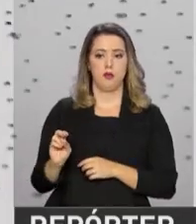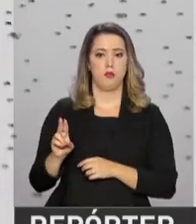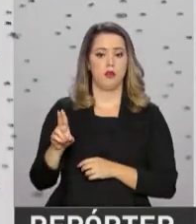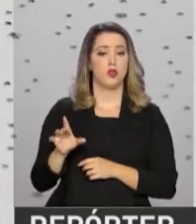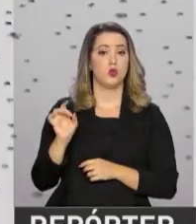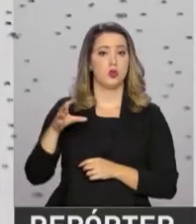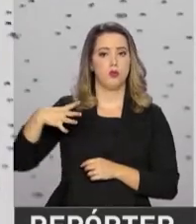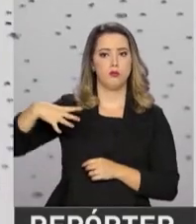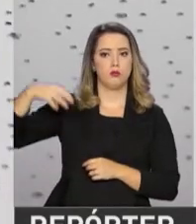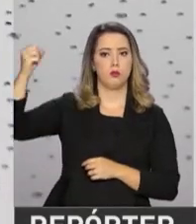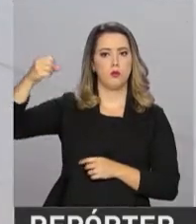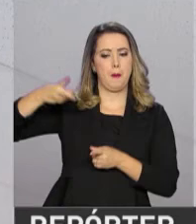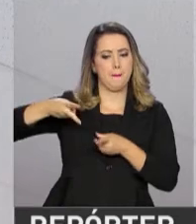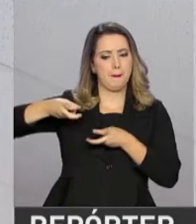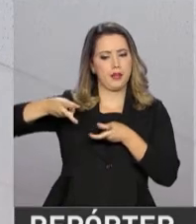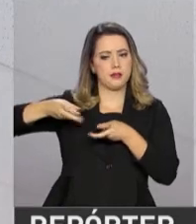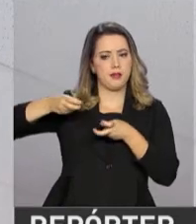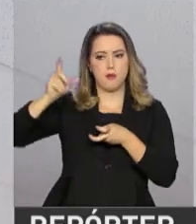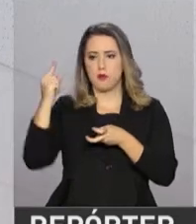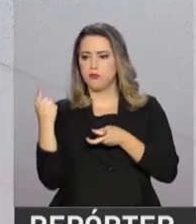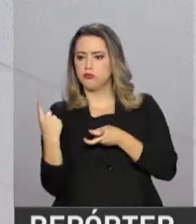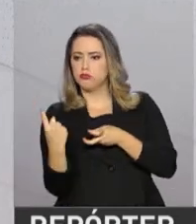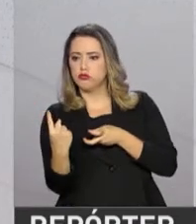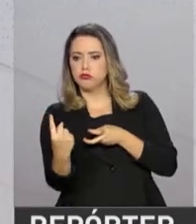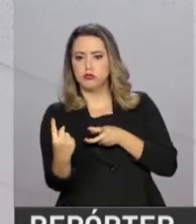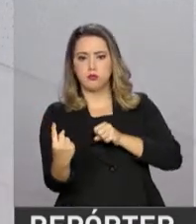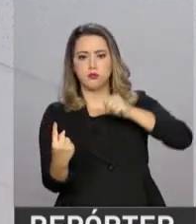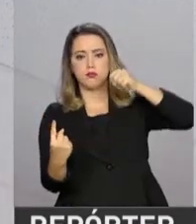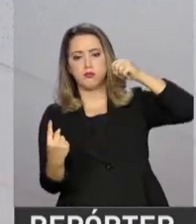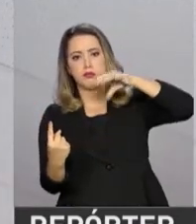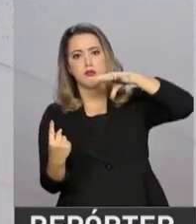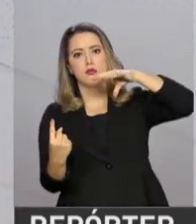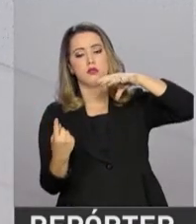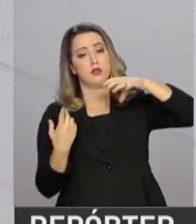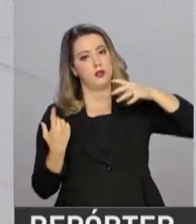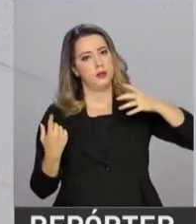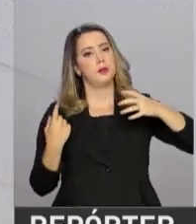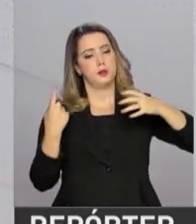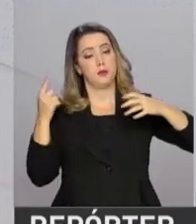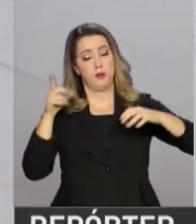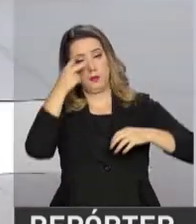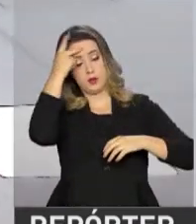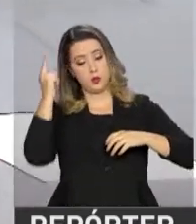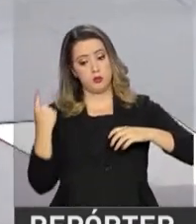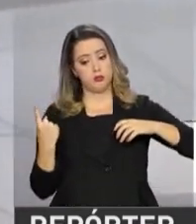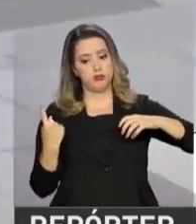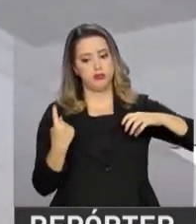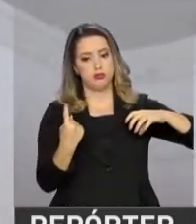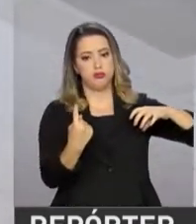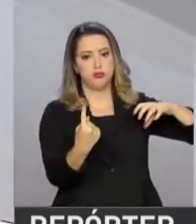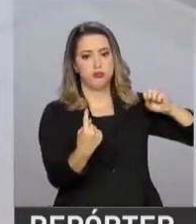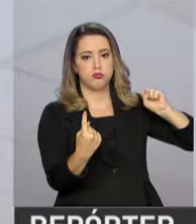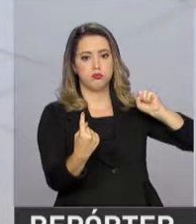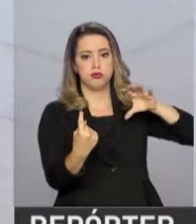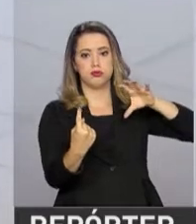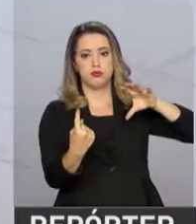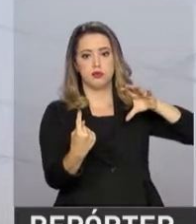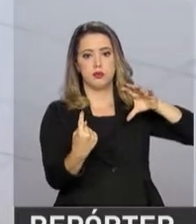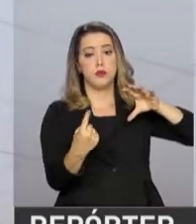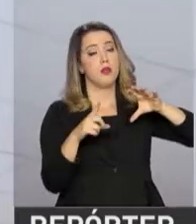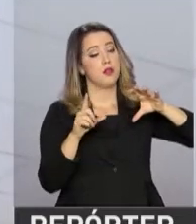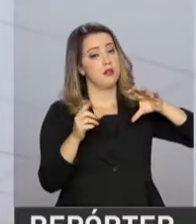sensores e sensores serão monitorados então a pessoa entra ele a sede se não tiver ninguém na sala